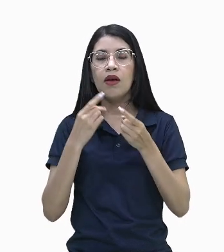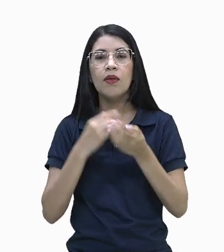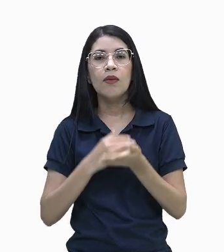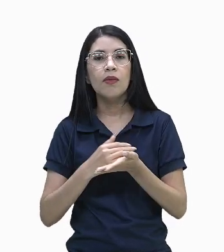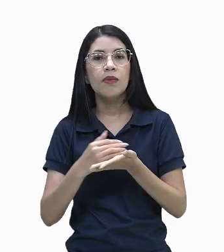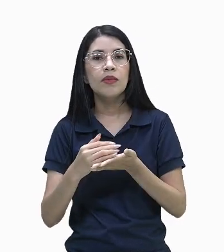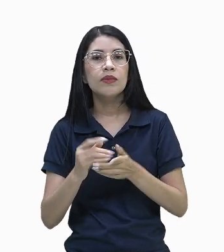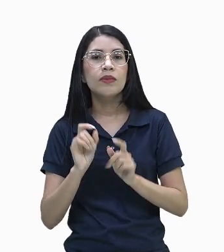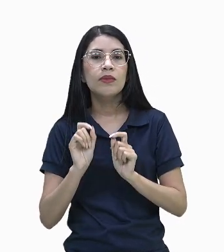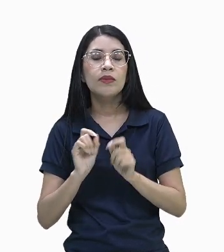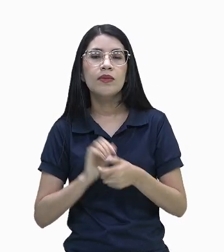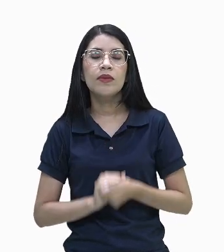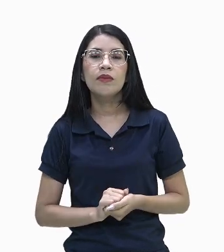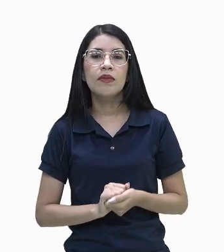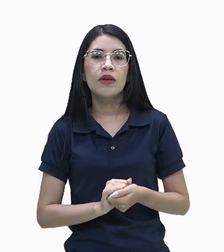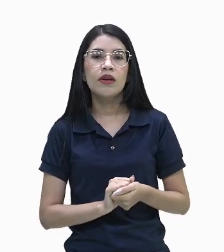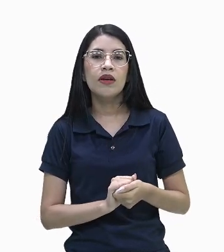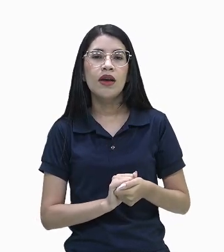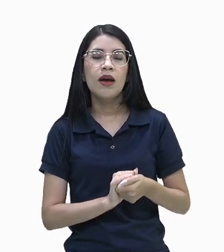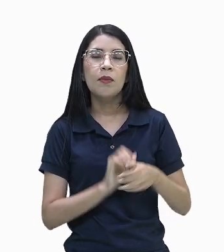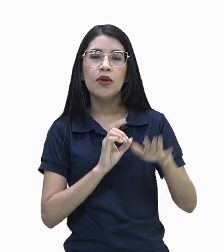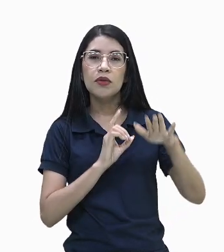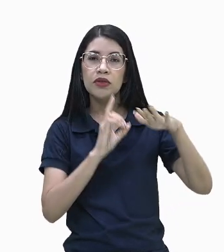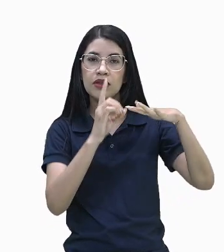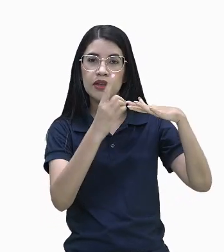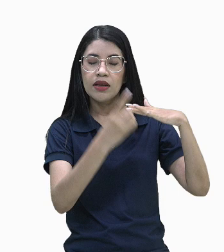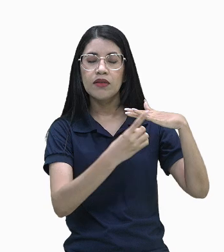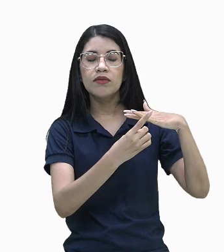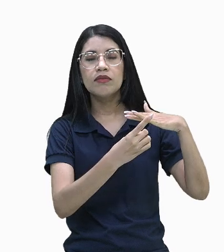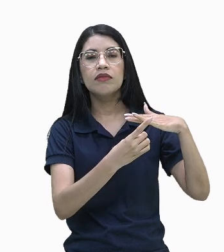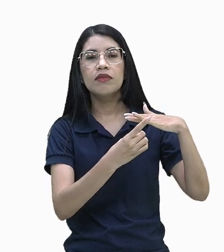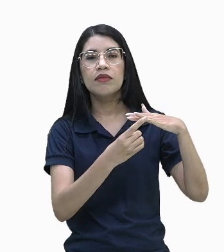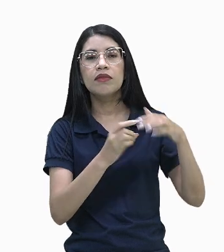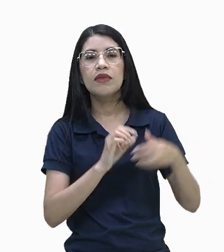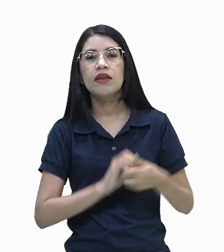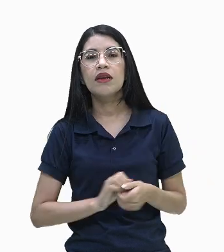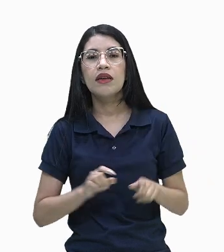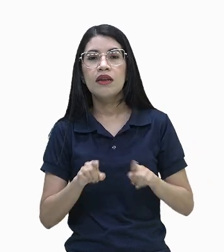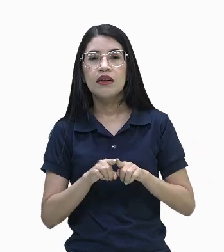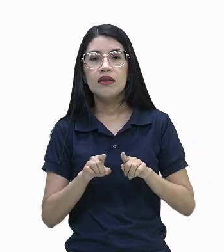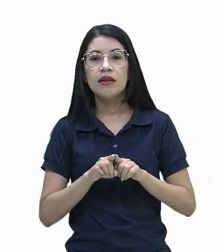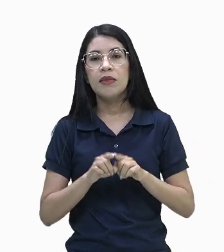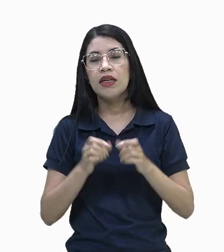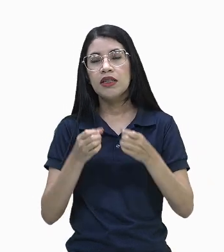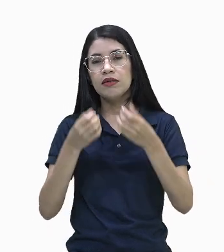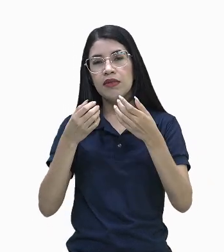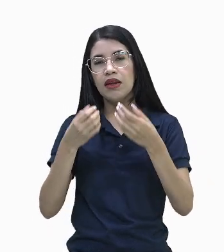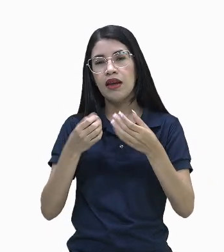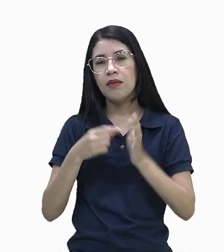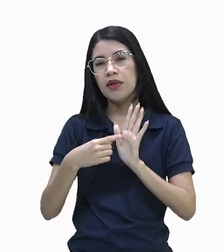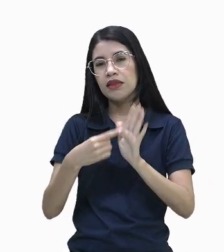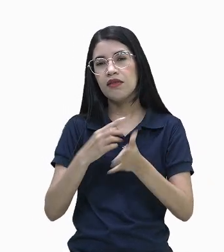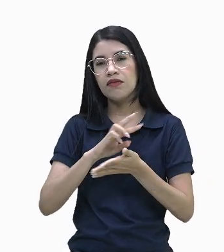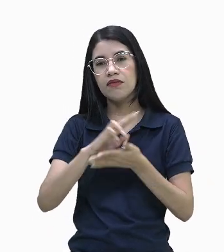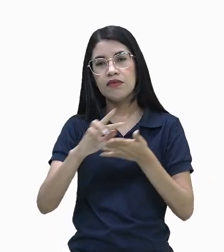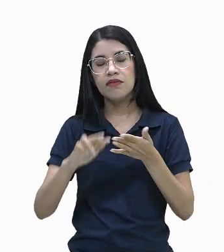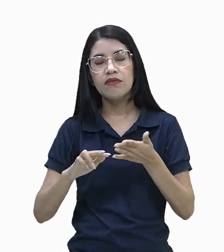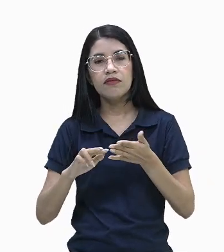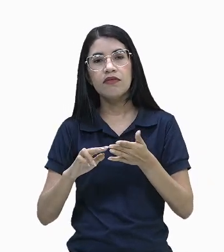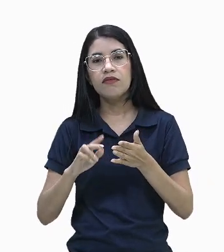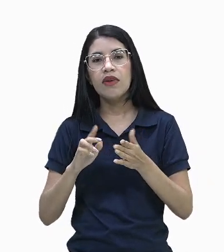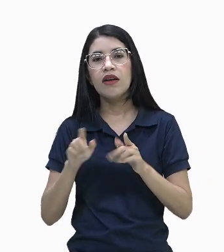nasceria através do culto aos deuses e passaria a falar de outras situações experimentadas no